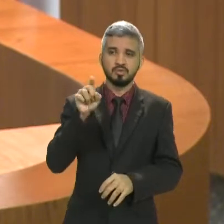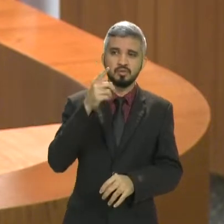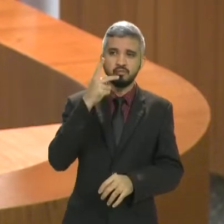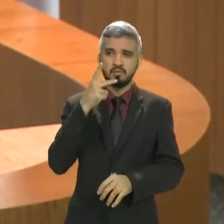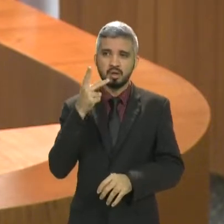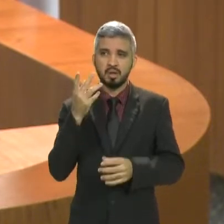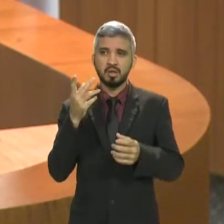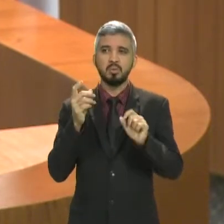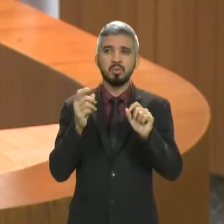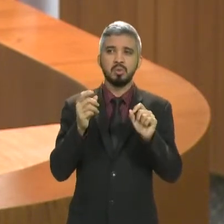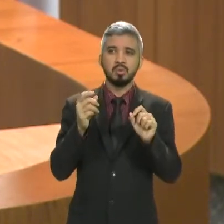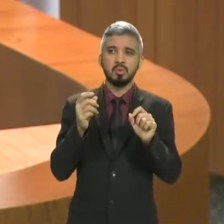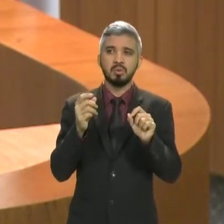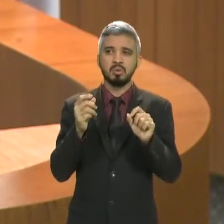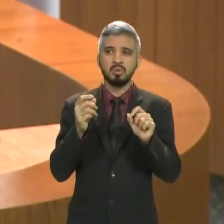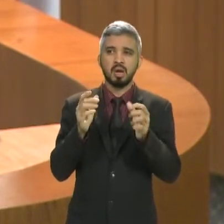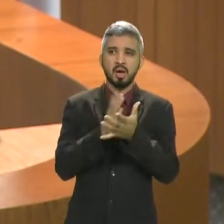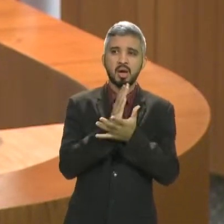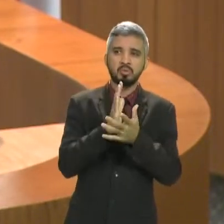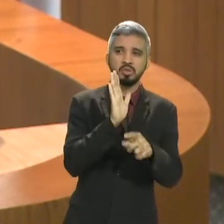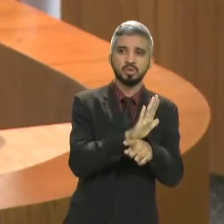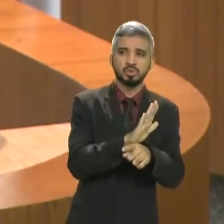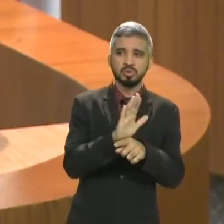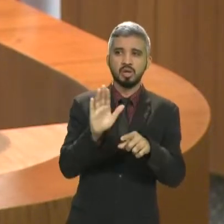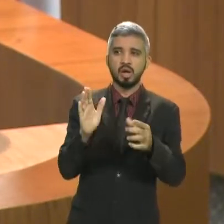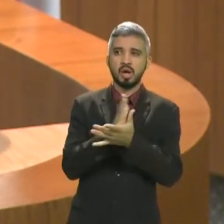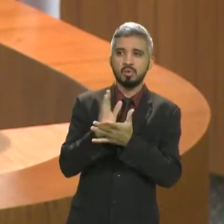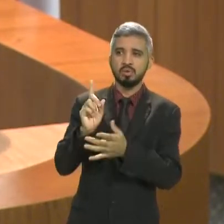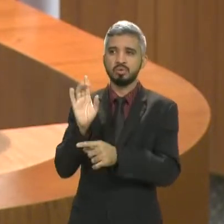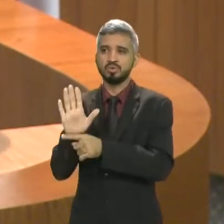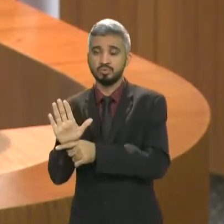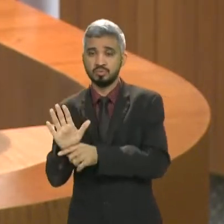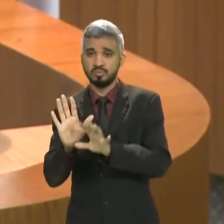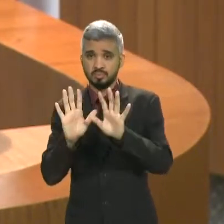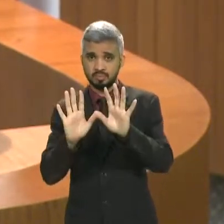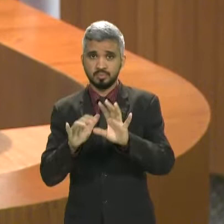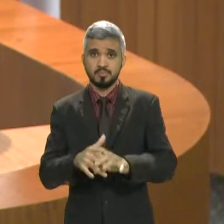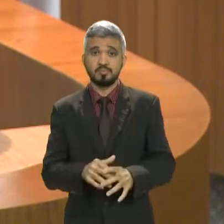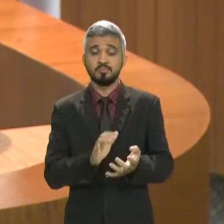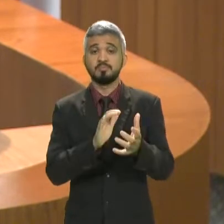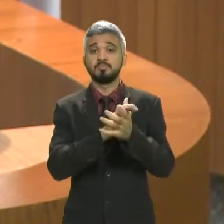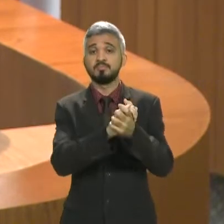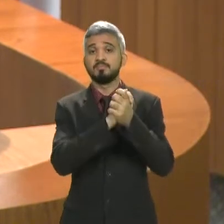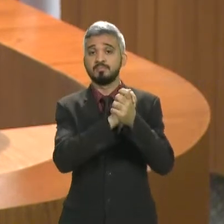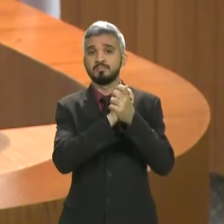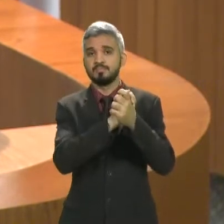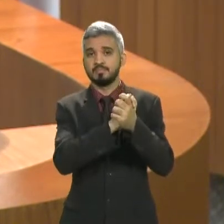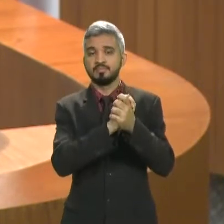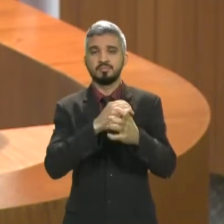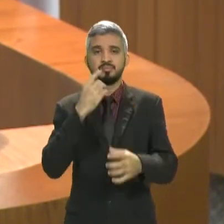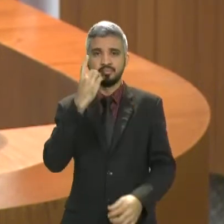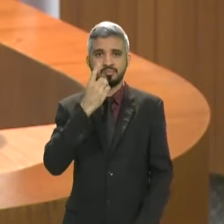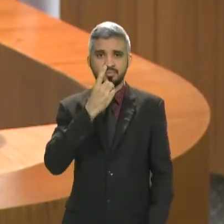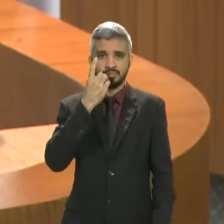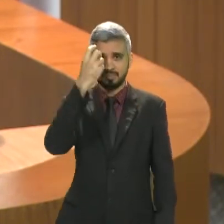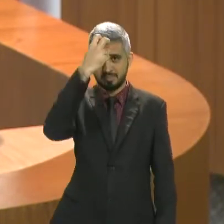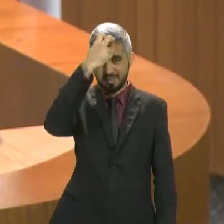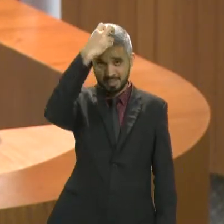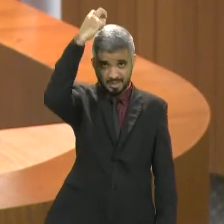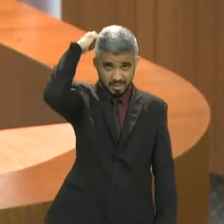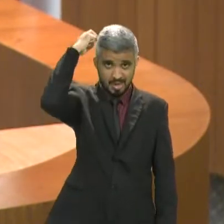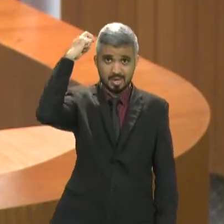pesos, duas medidas. Mas, quando foi feito, onde eu quero aqui parabenizar o deputado Neto Evangelista pela